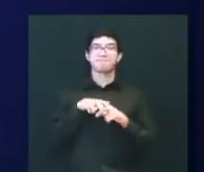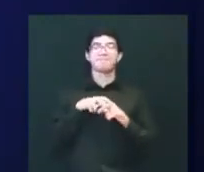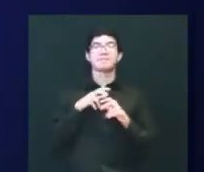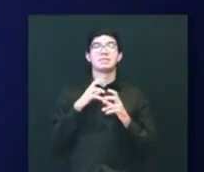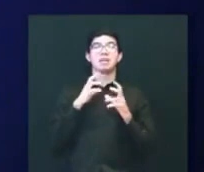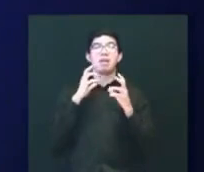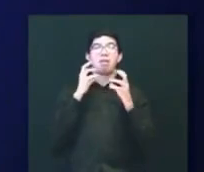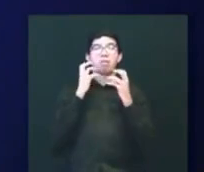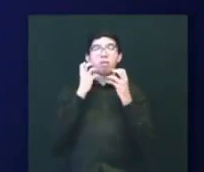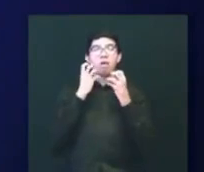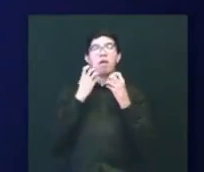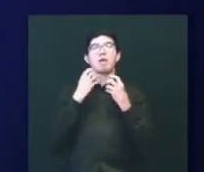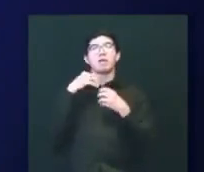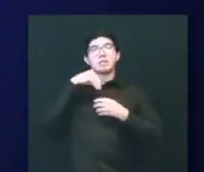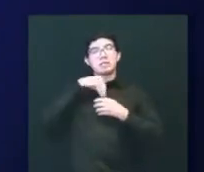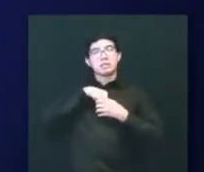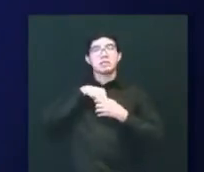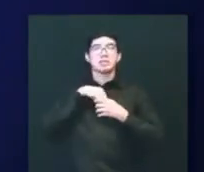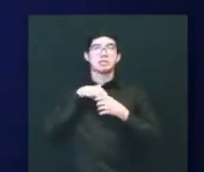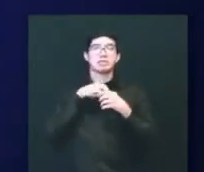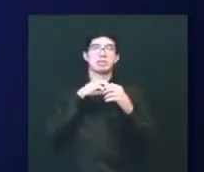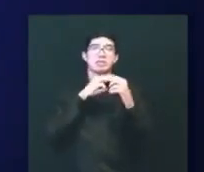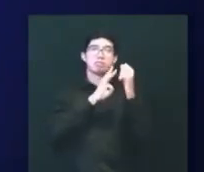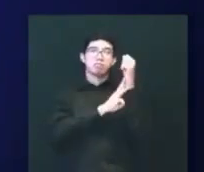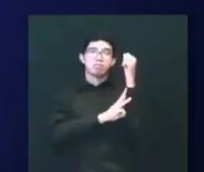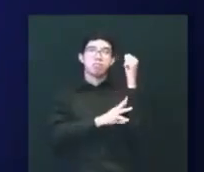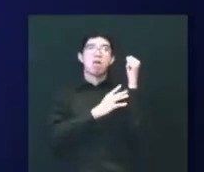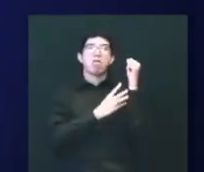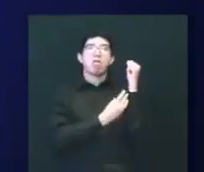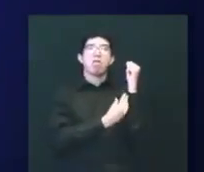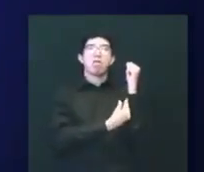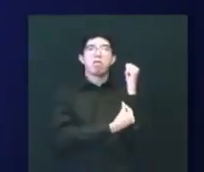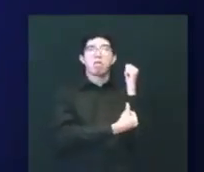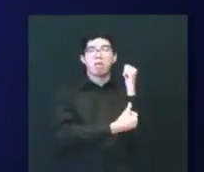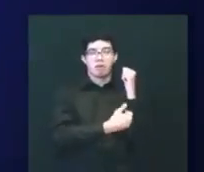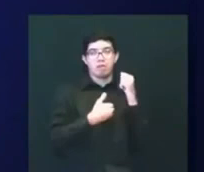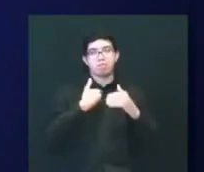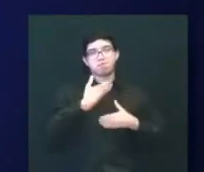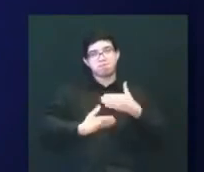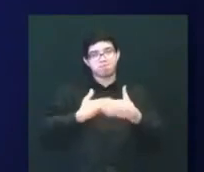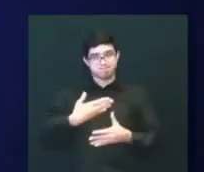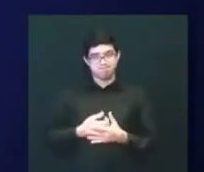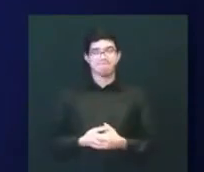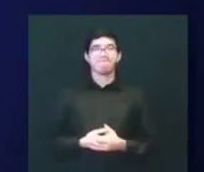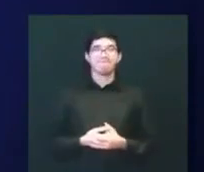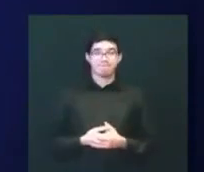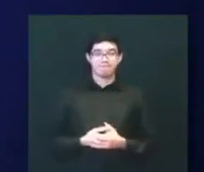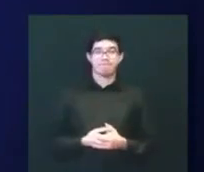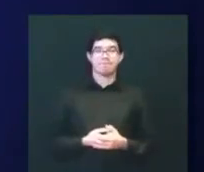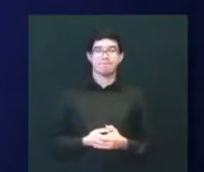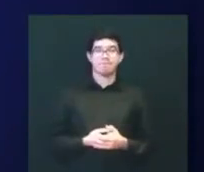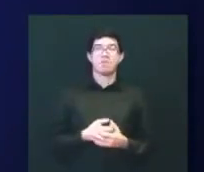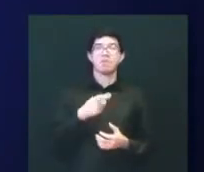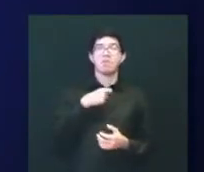envelhecimento, que vai perdendo musculatura com o passar dos anos. Então, além do processo